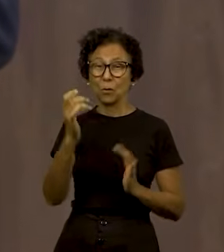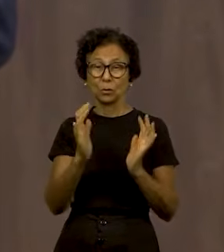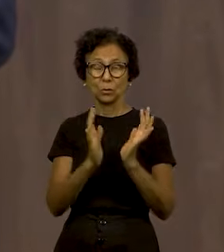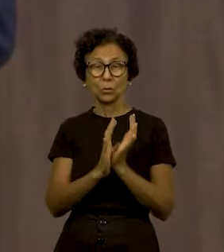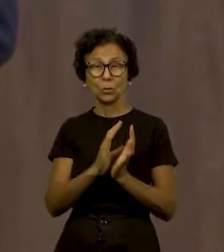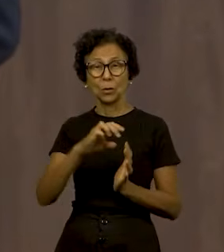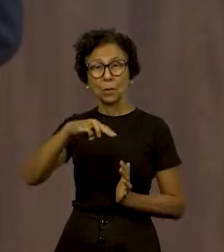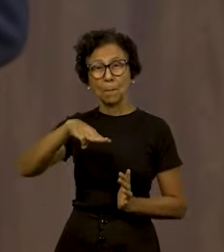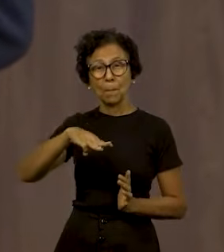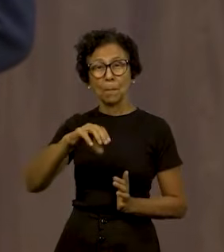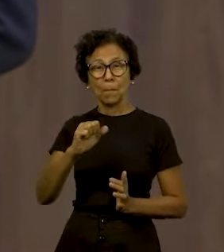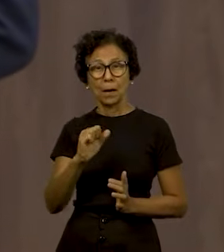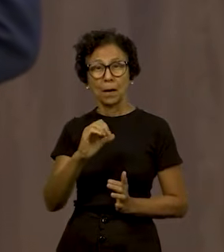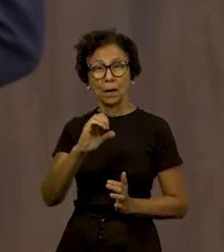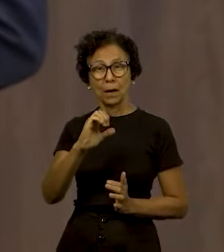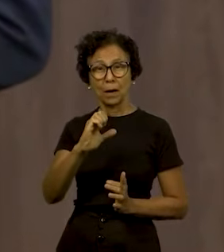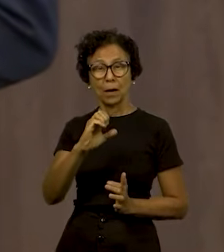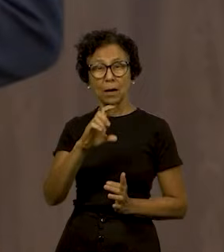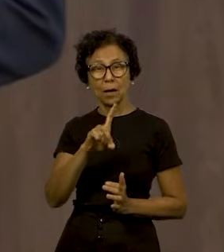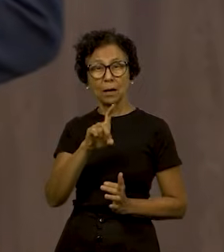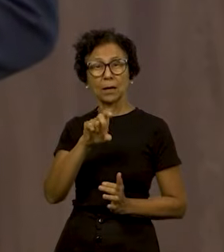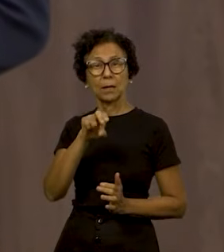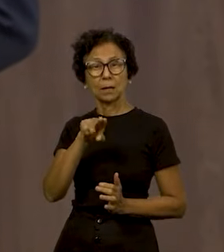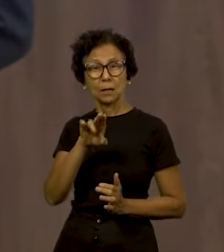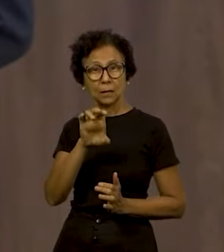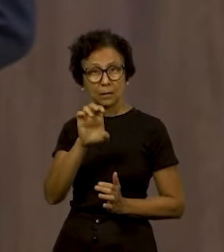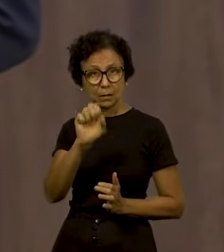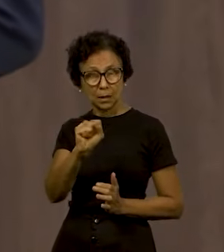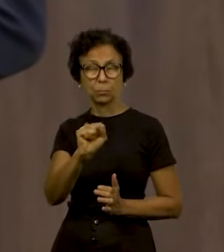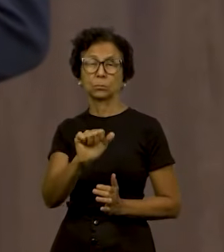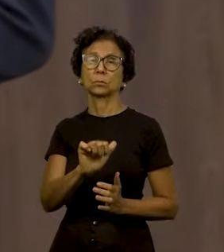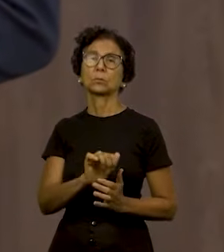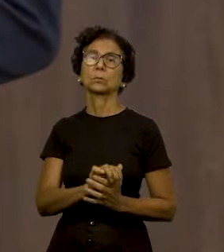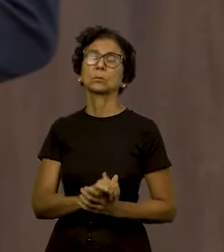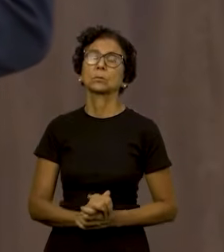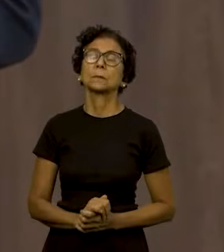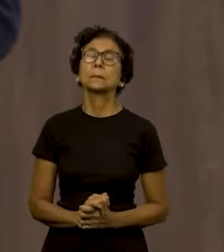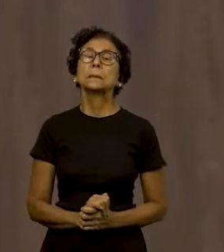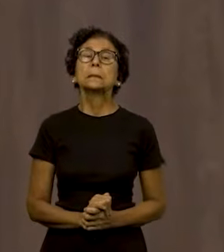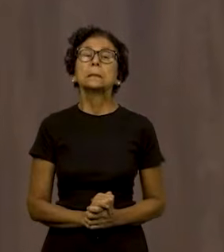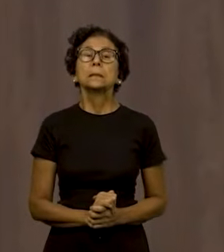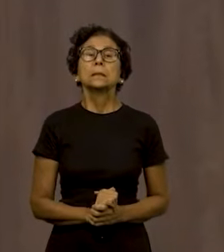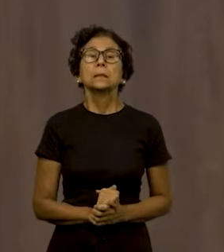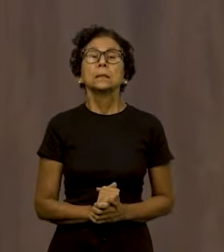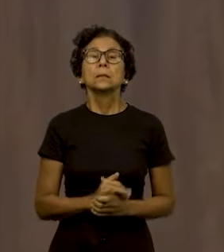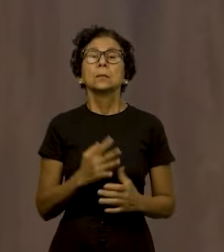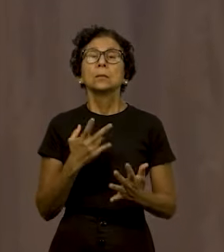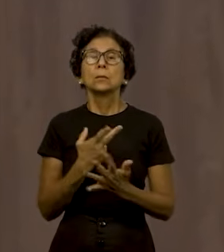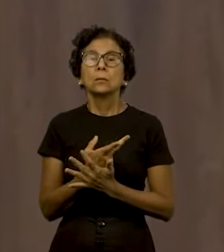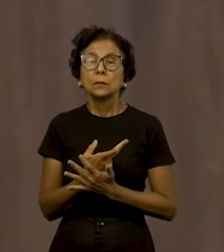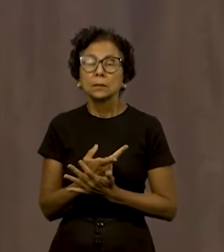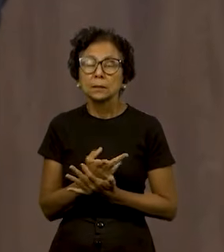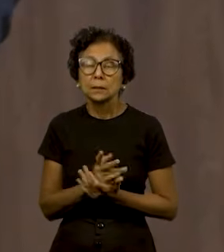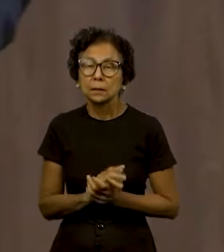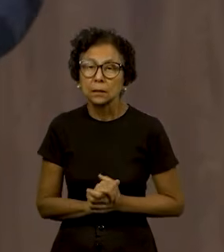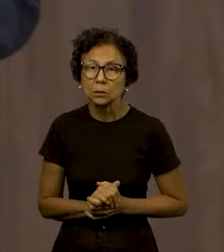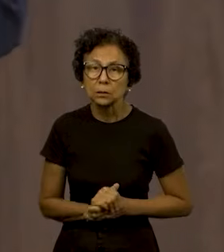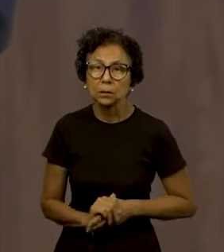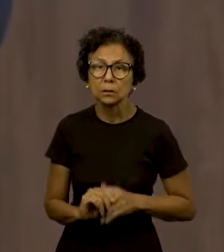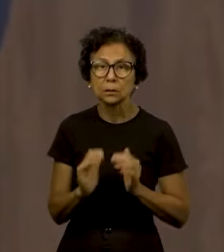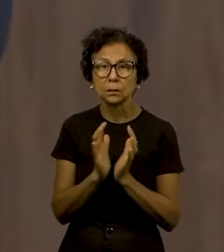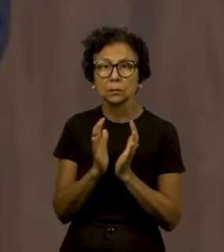o que aconteceu? Por que isso foi importante? Porque a partir disso, Israel, né, os